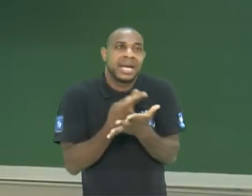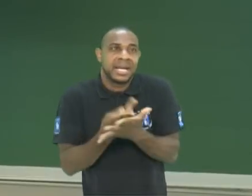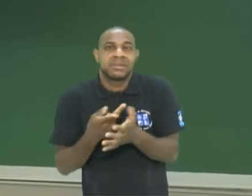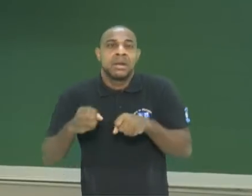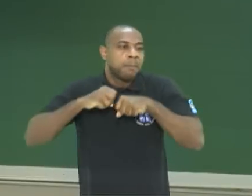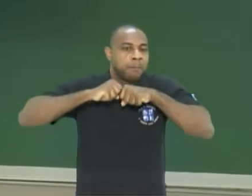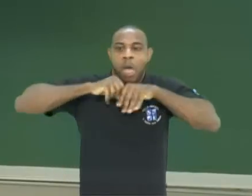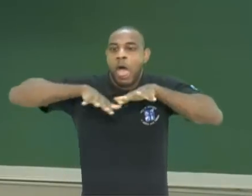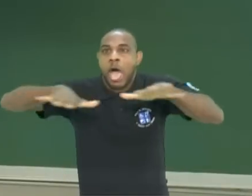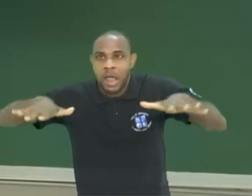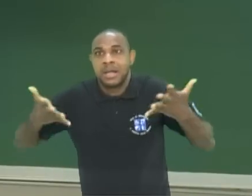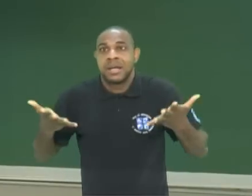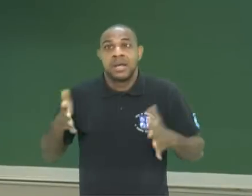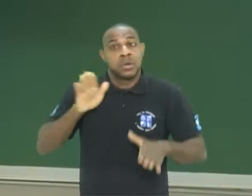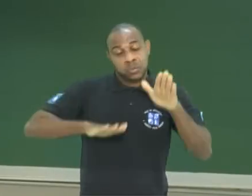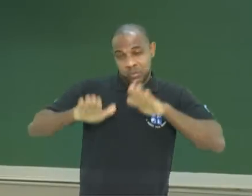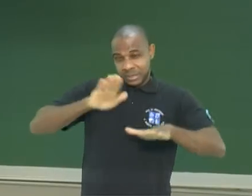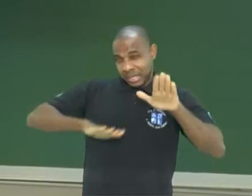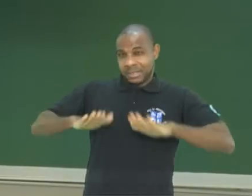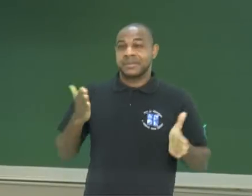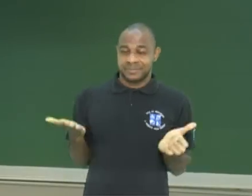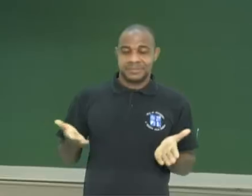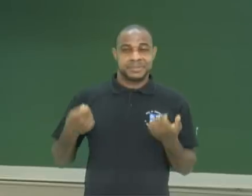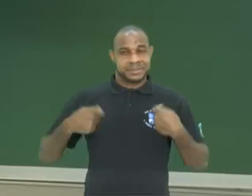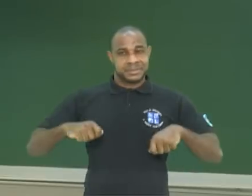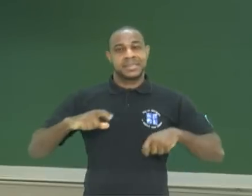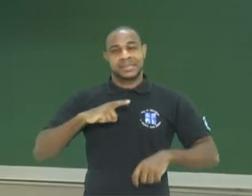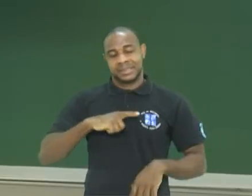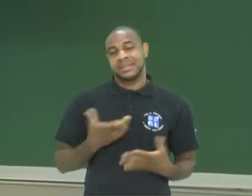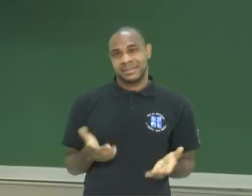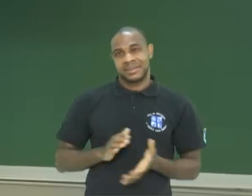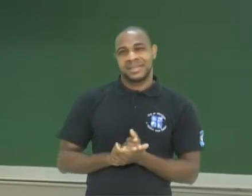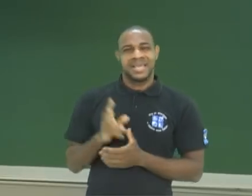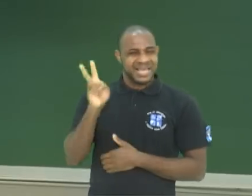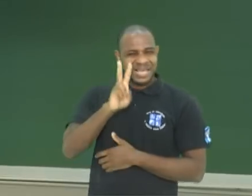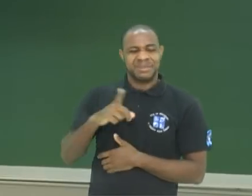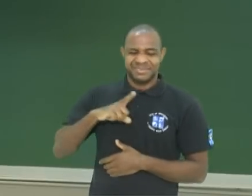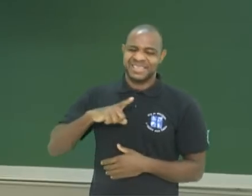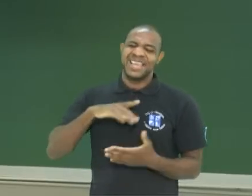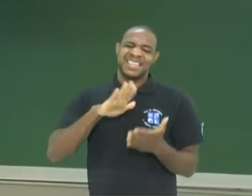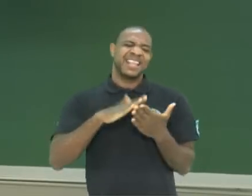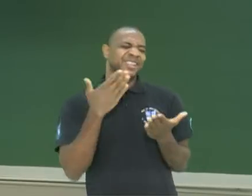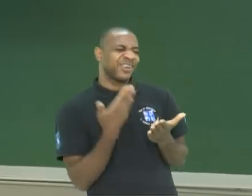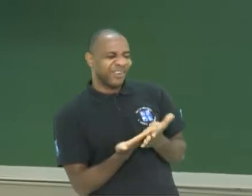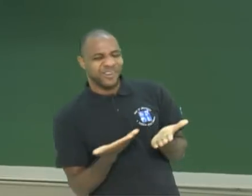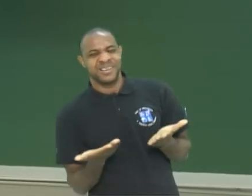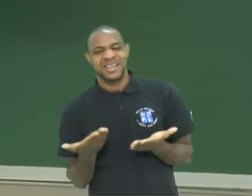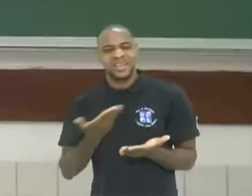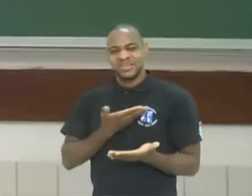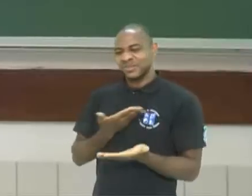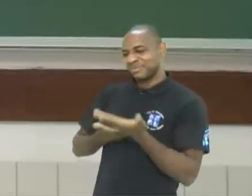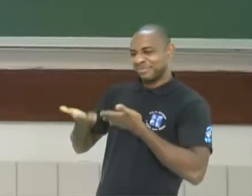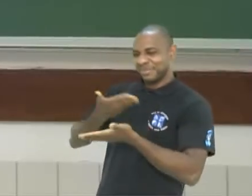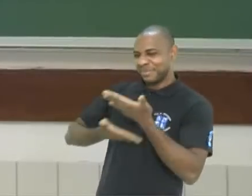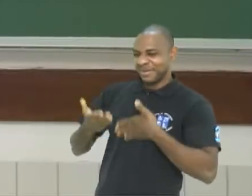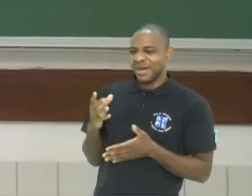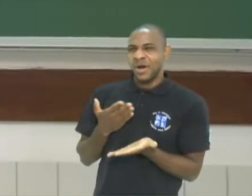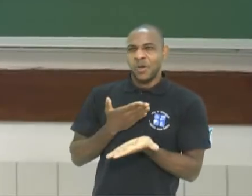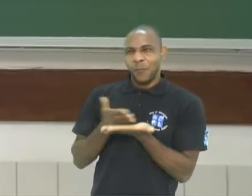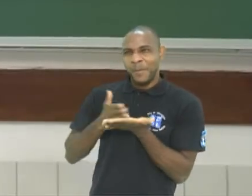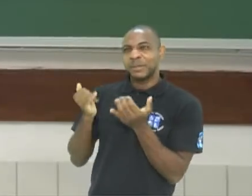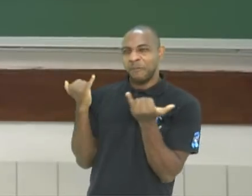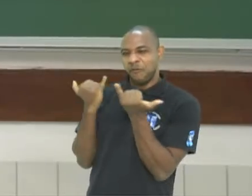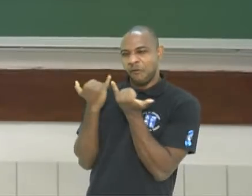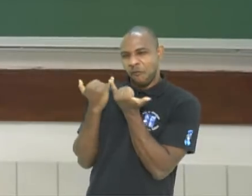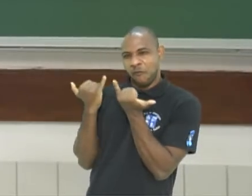sai espalhando. Lembram? Lá, quando a gente está em escola, às vezes ali começa uma fofoca